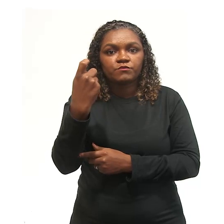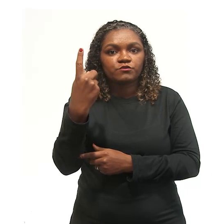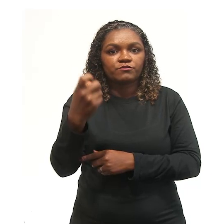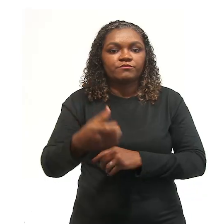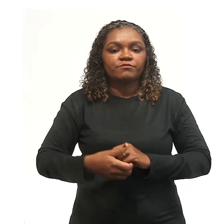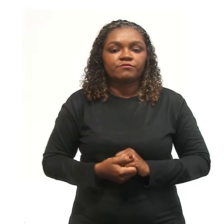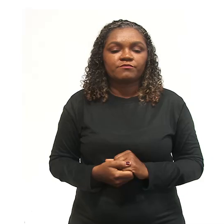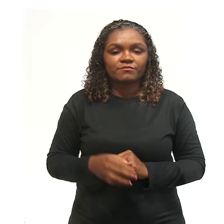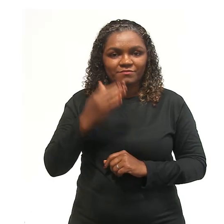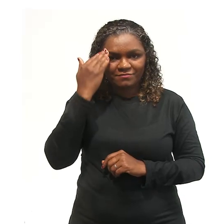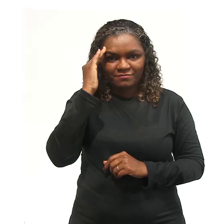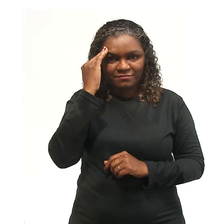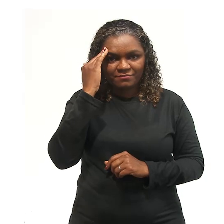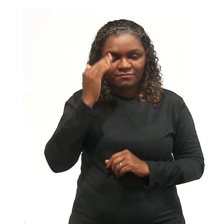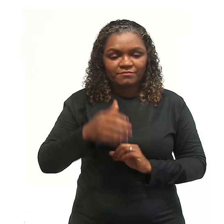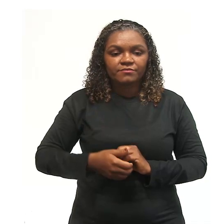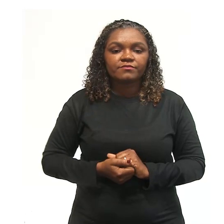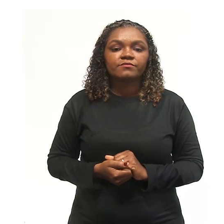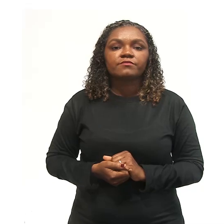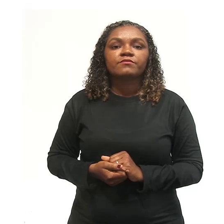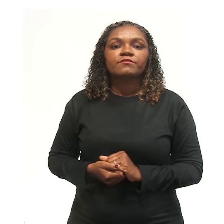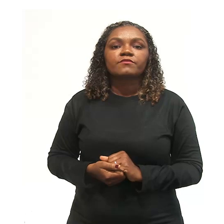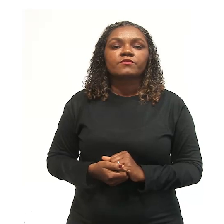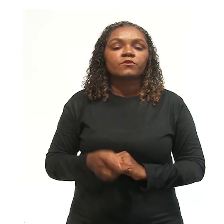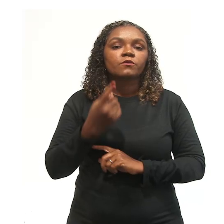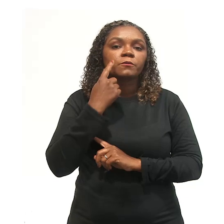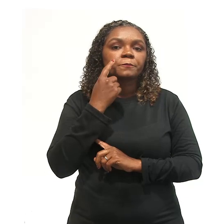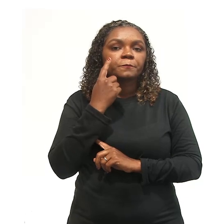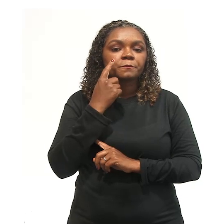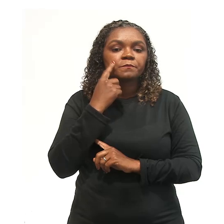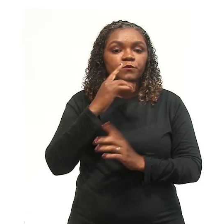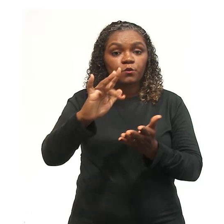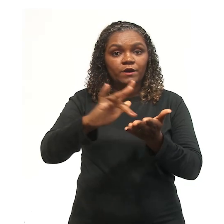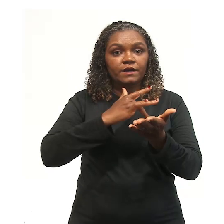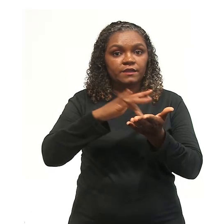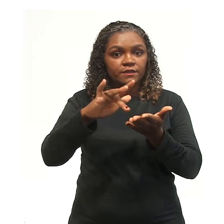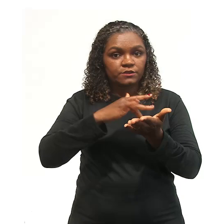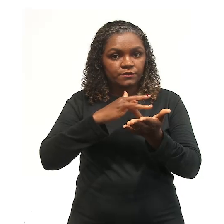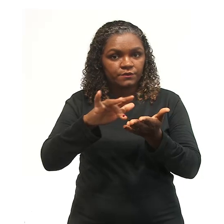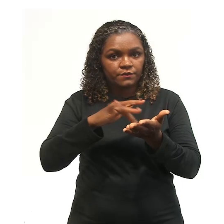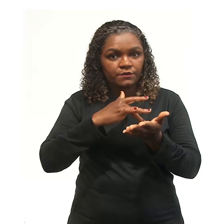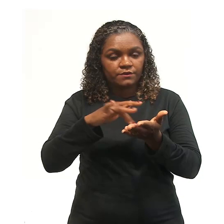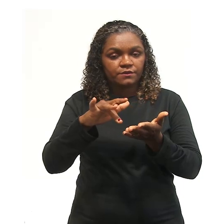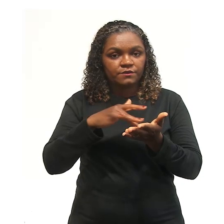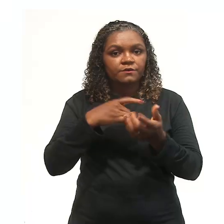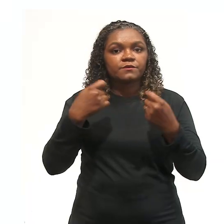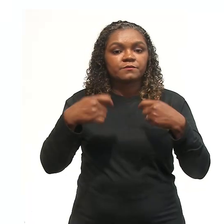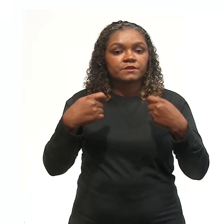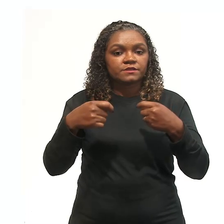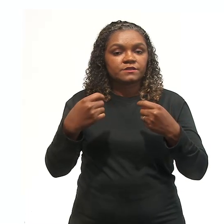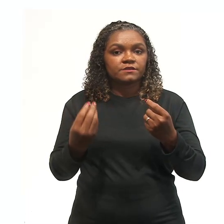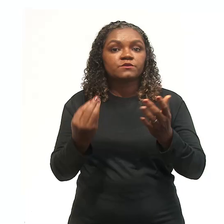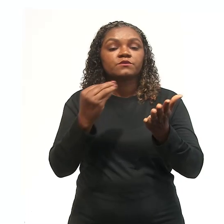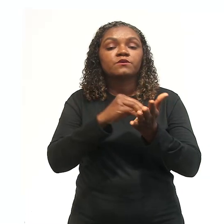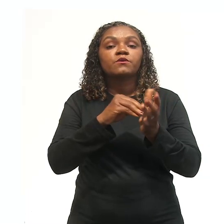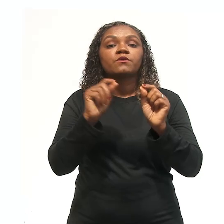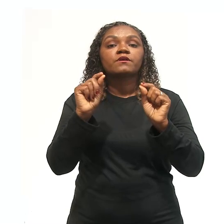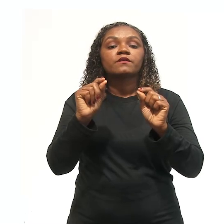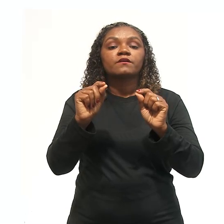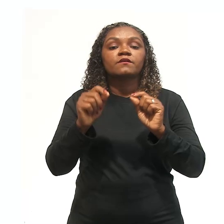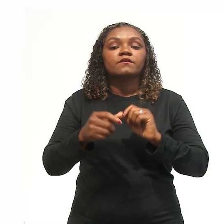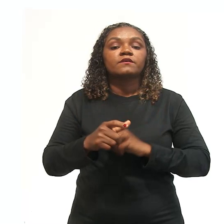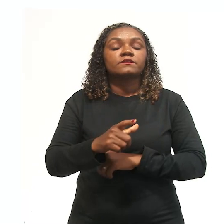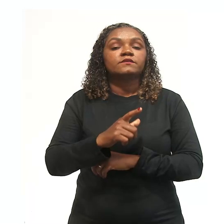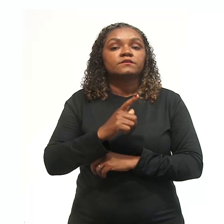pelos concorrentes, tudo bem? Olha só, no caso do pregão eletrônico, isso é preciso ser anotado aí, ele